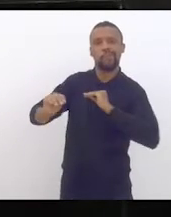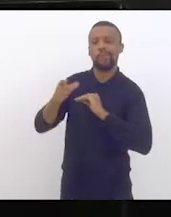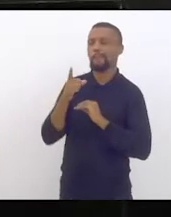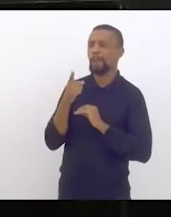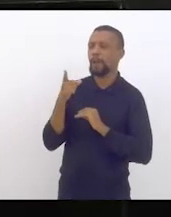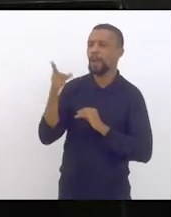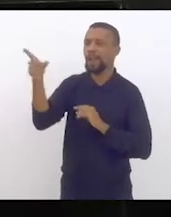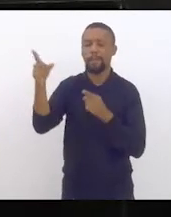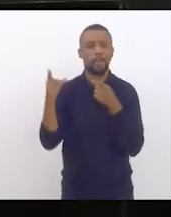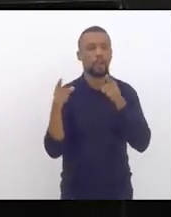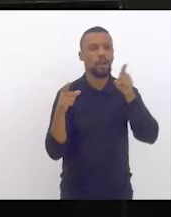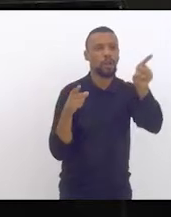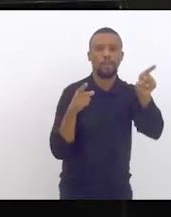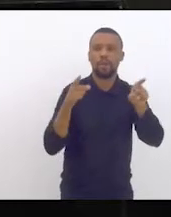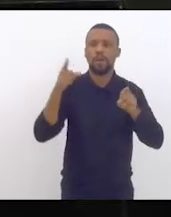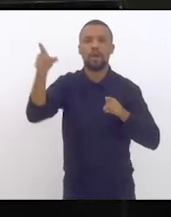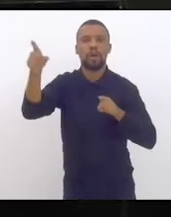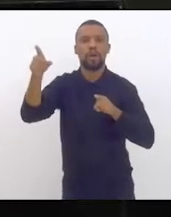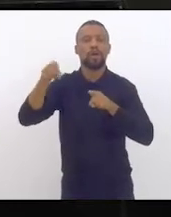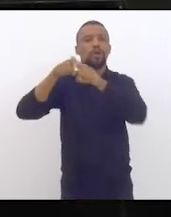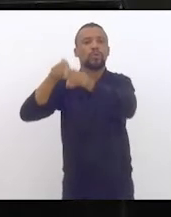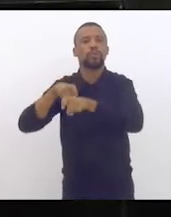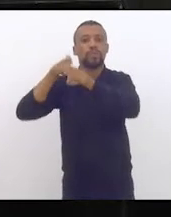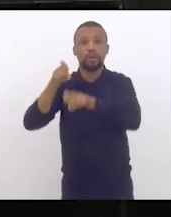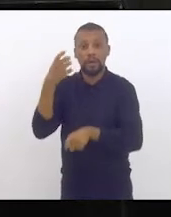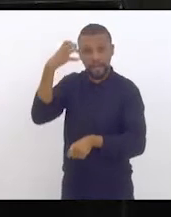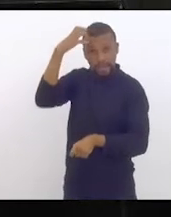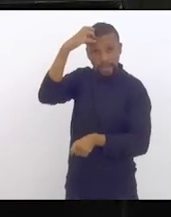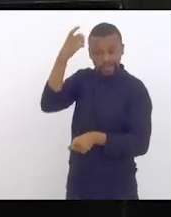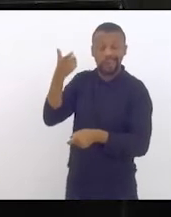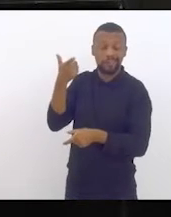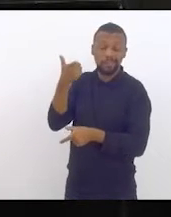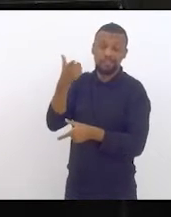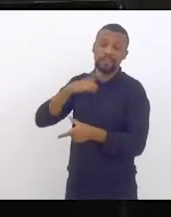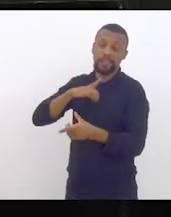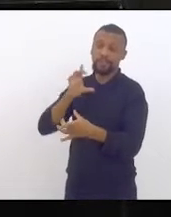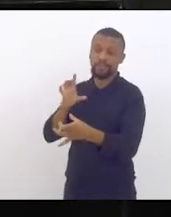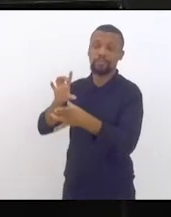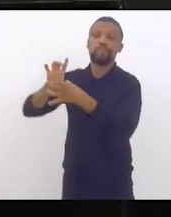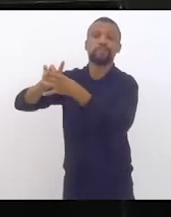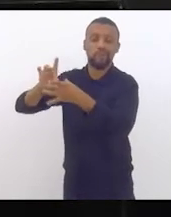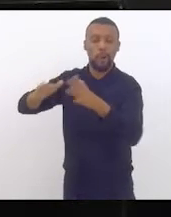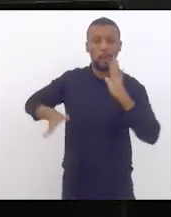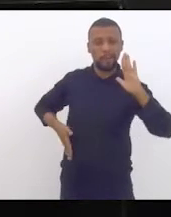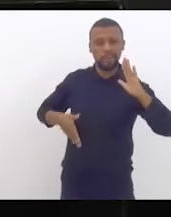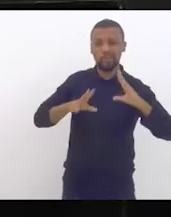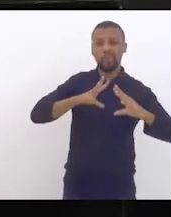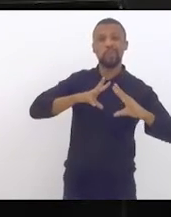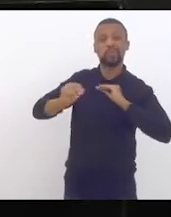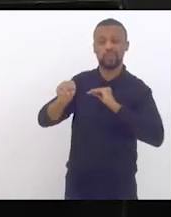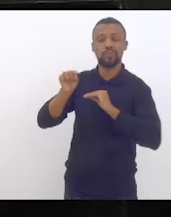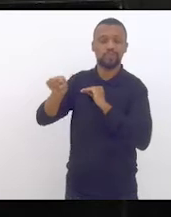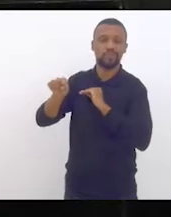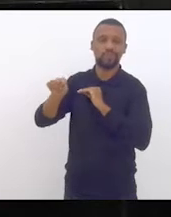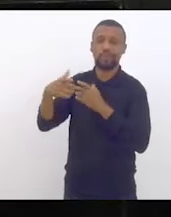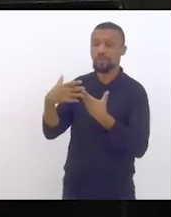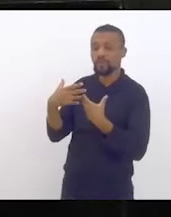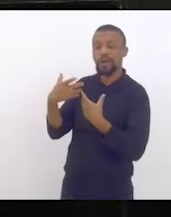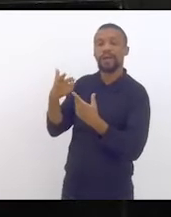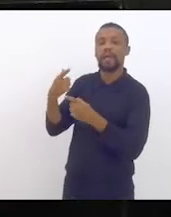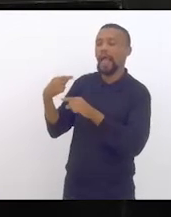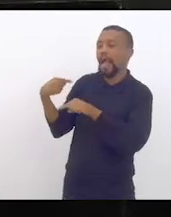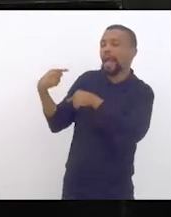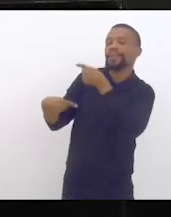municípios do interior e Angra não foi exceção a essa regra e de fato foi herdado um